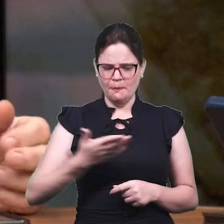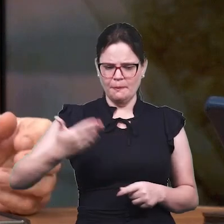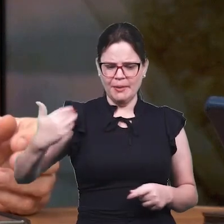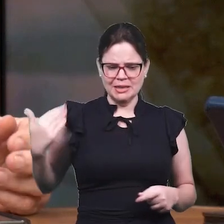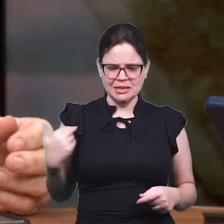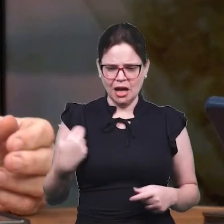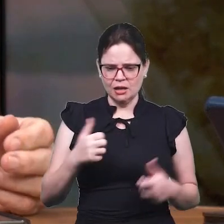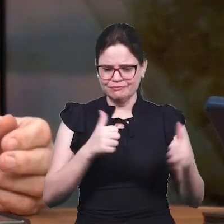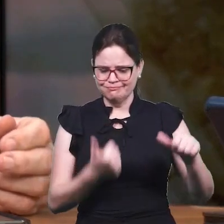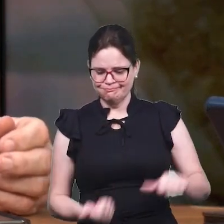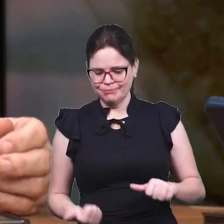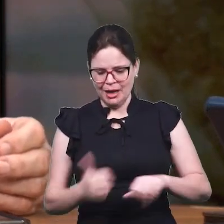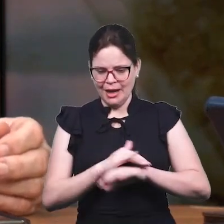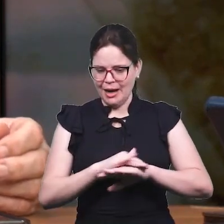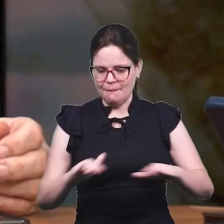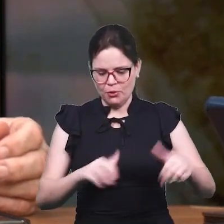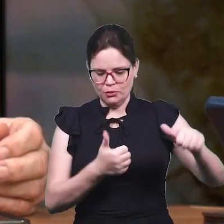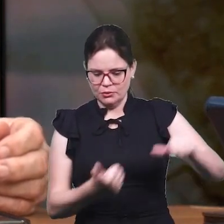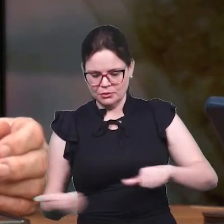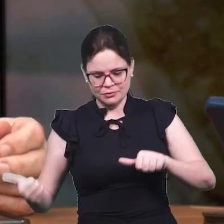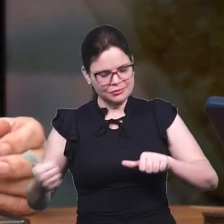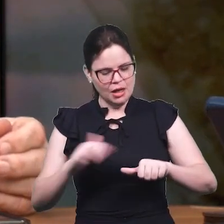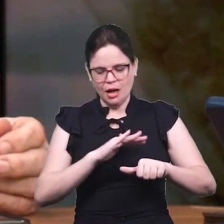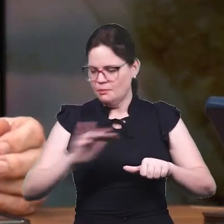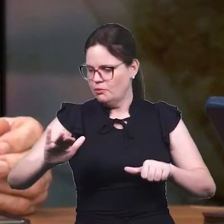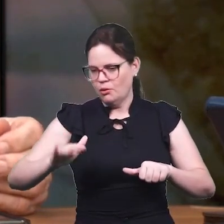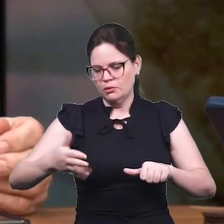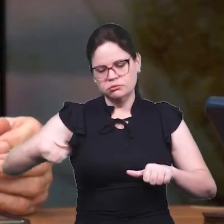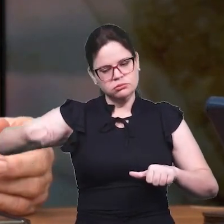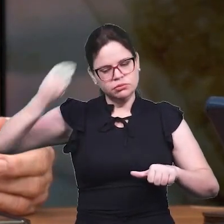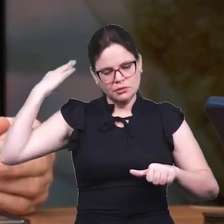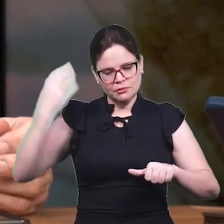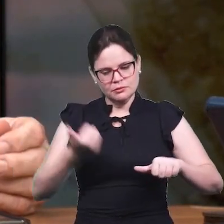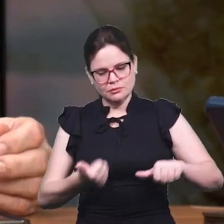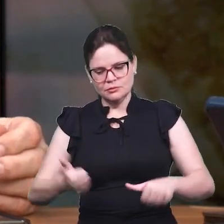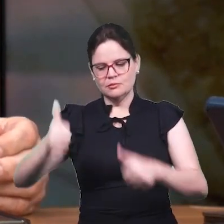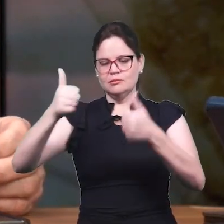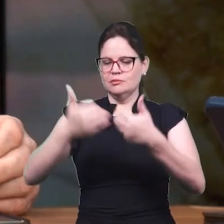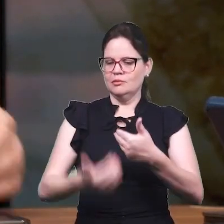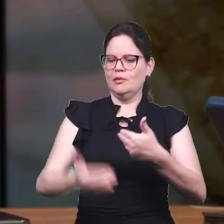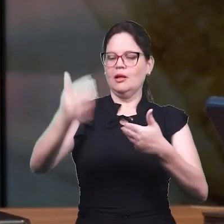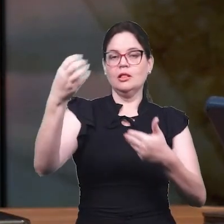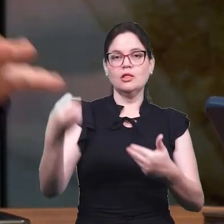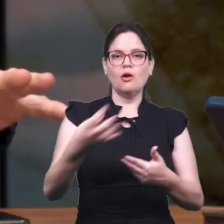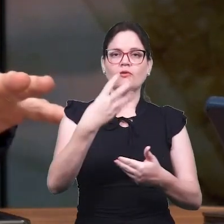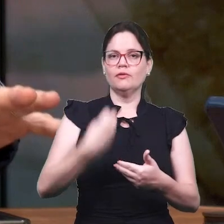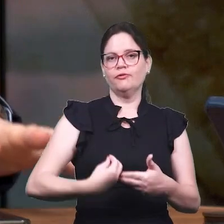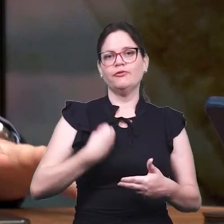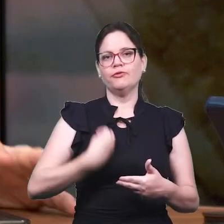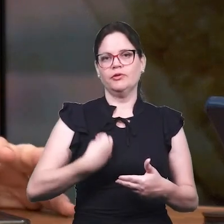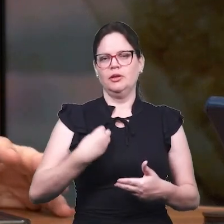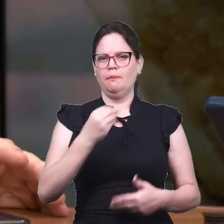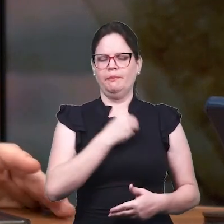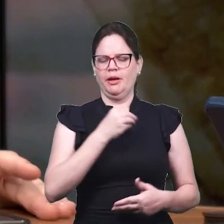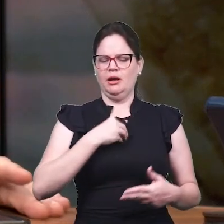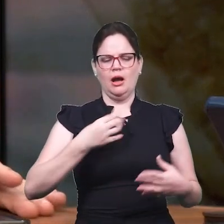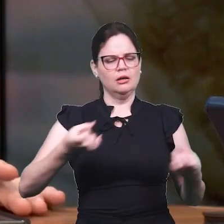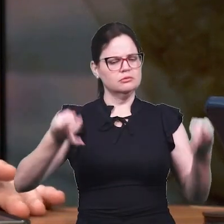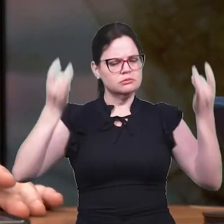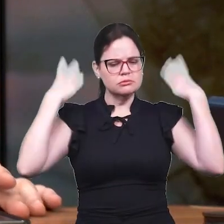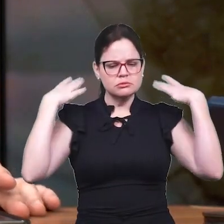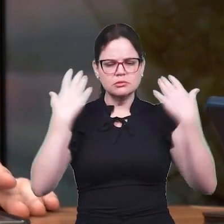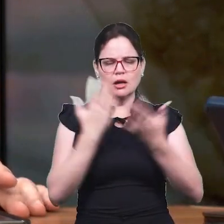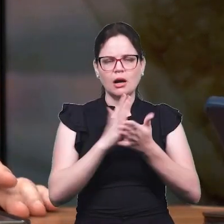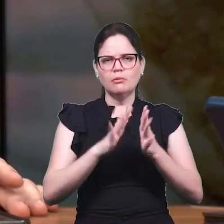homem e ali ressuscita o novo homem, agora salvo pela fé, o pecado